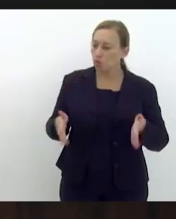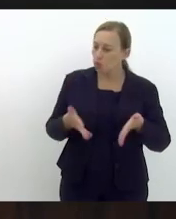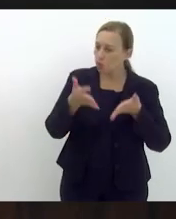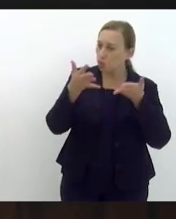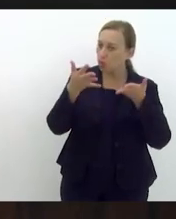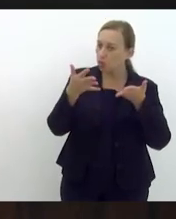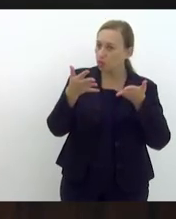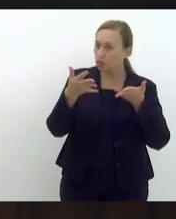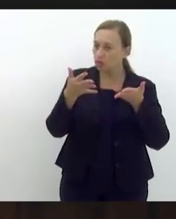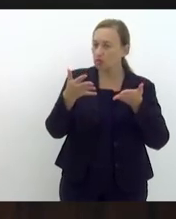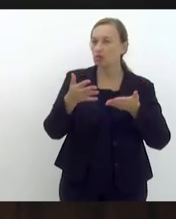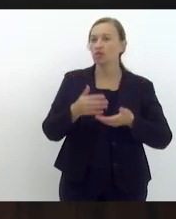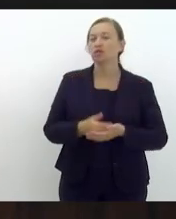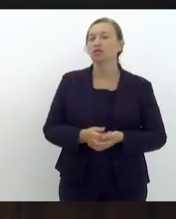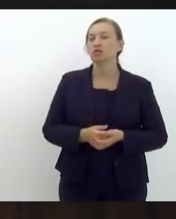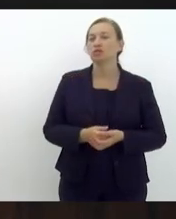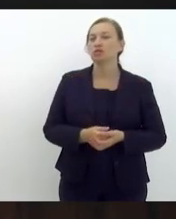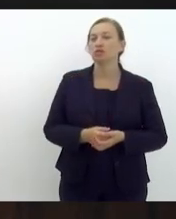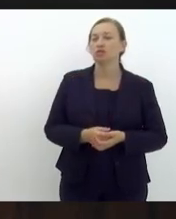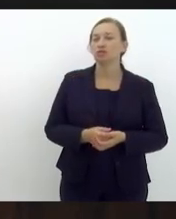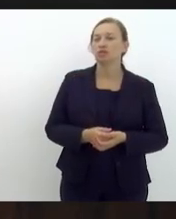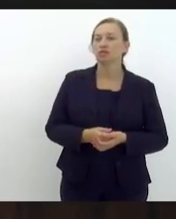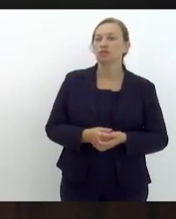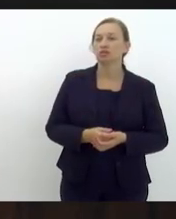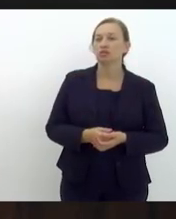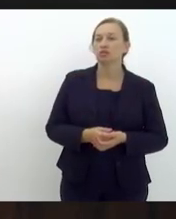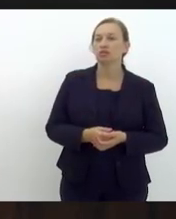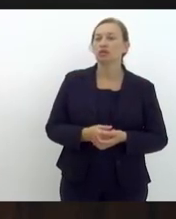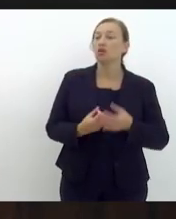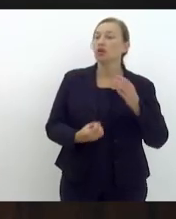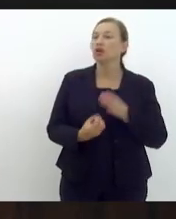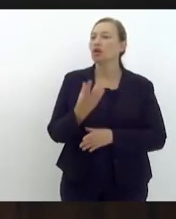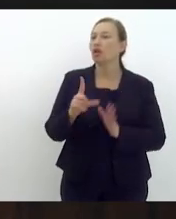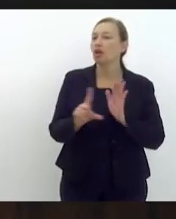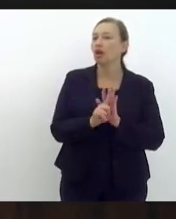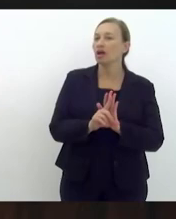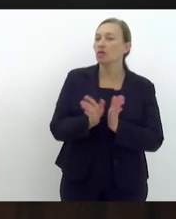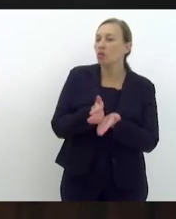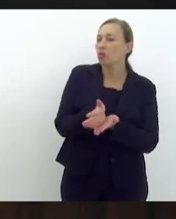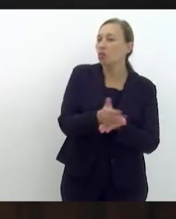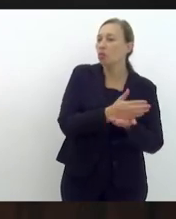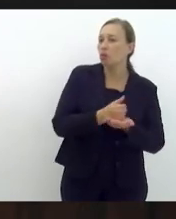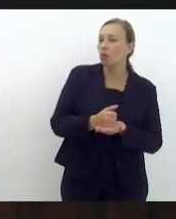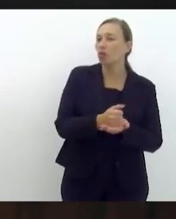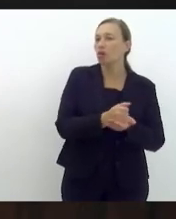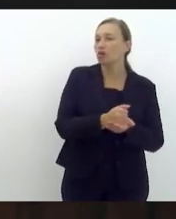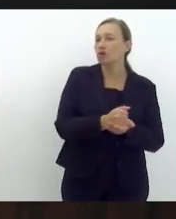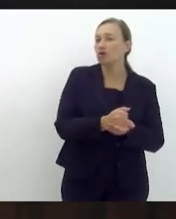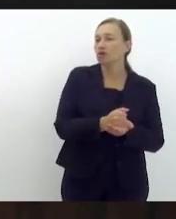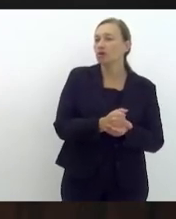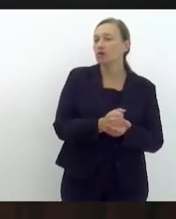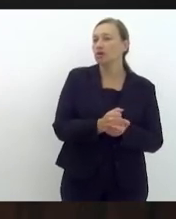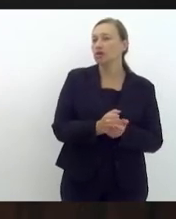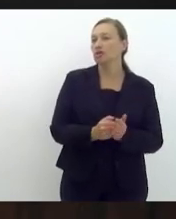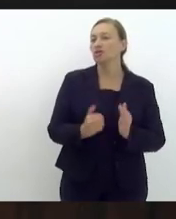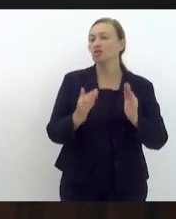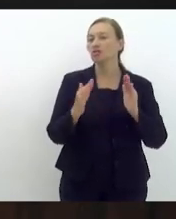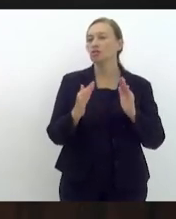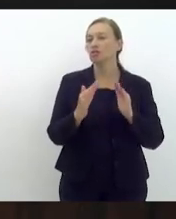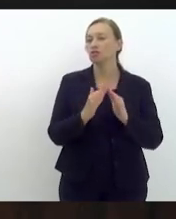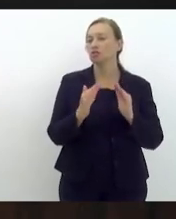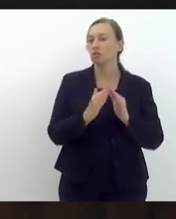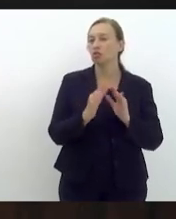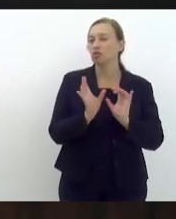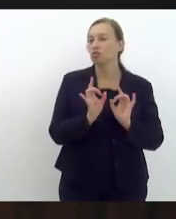na área de habitação de interesse social eu fui ao autor da Lei já arrecadação de bens Imóveis abandonados no município de